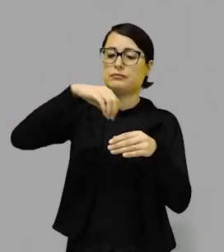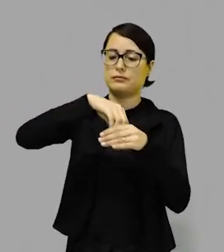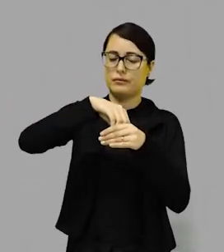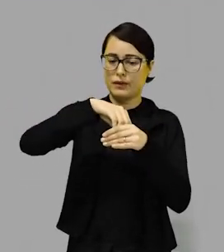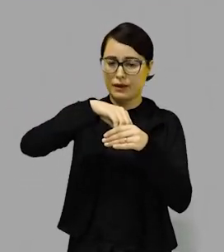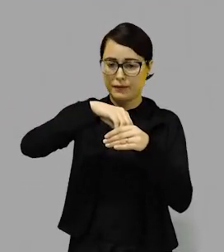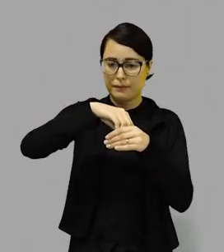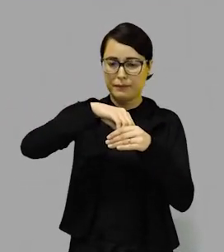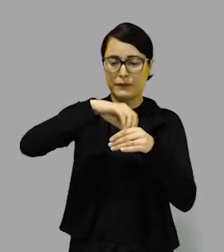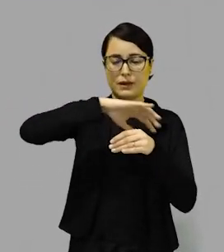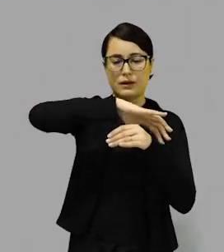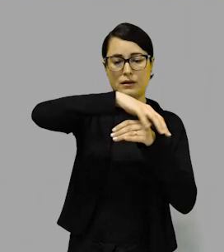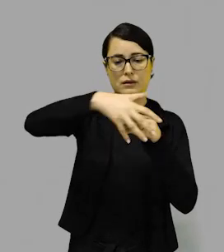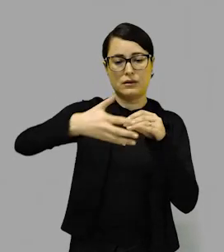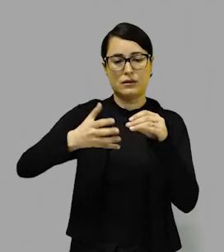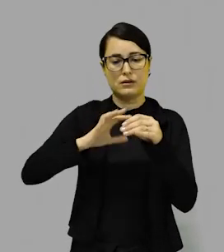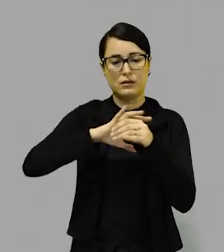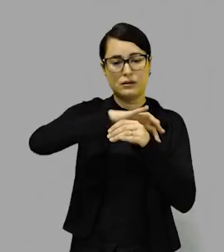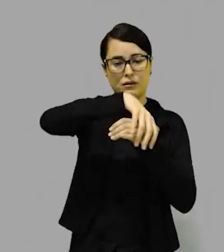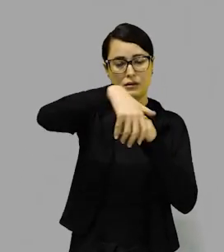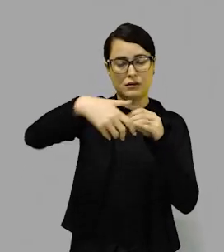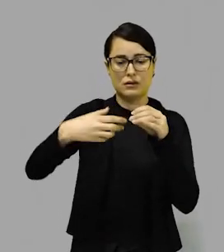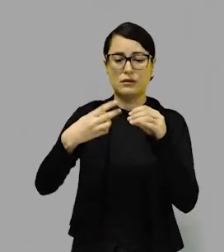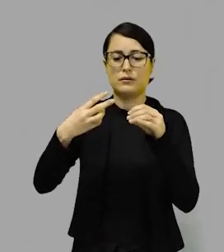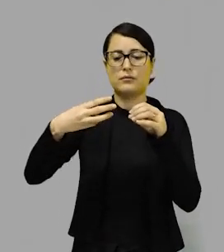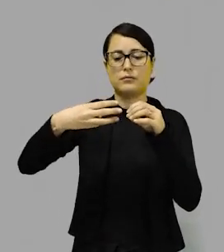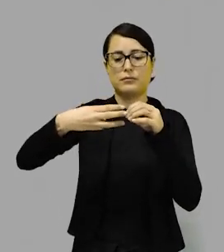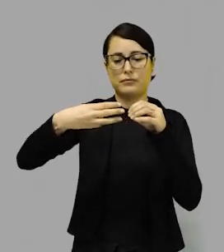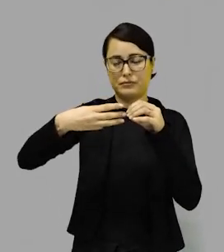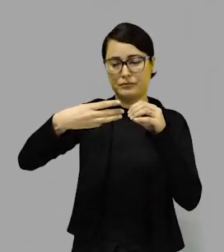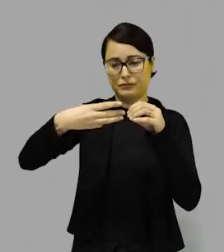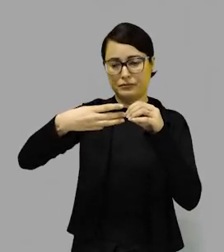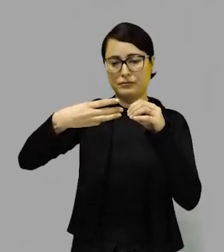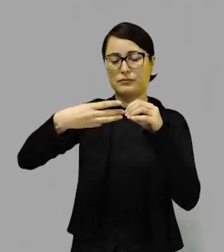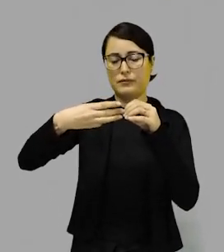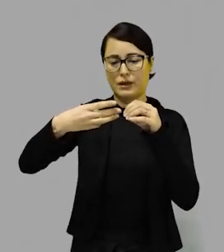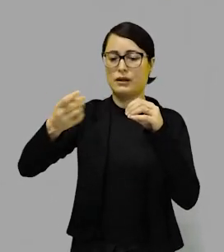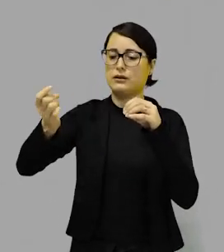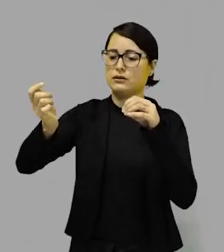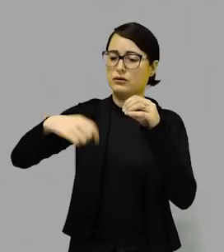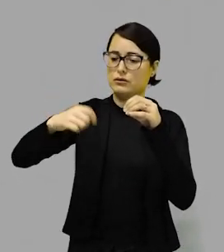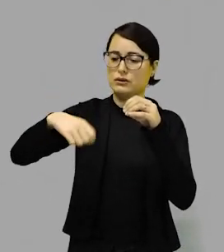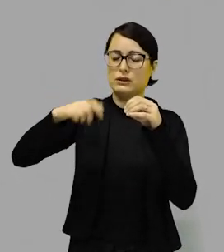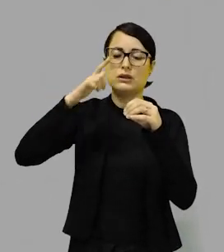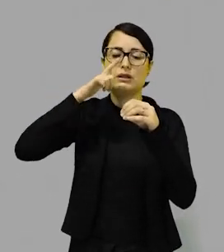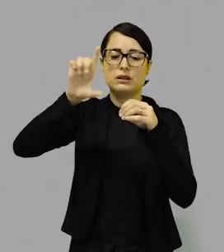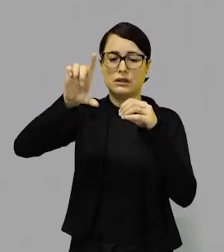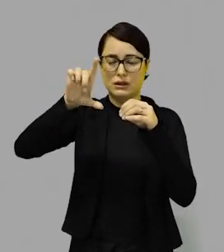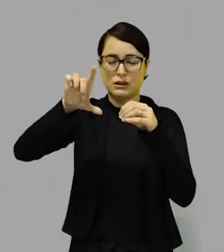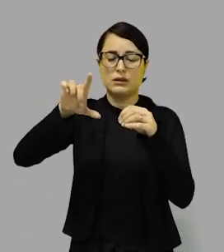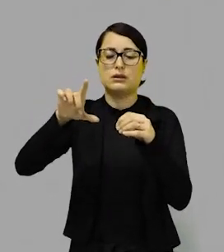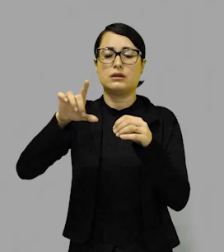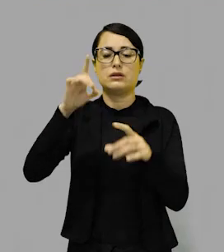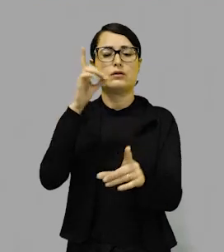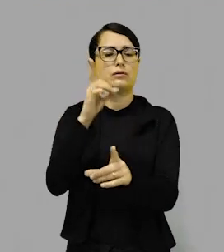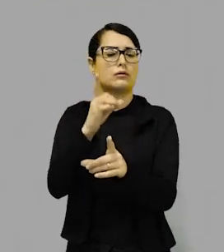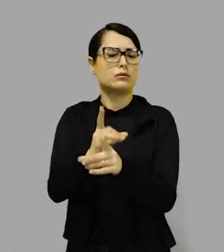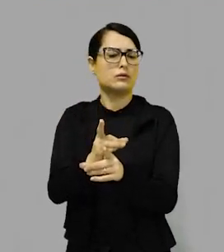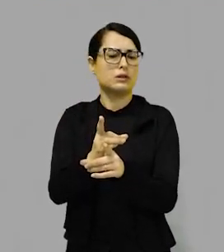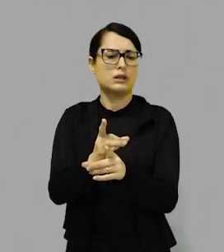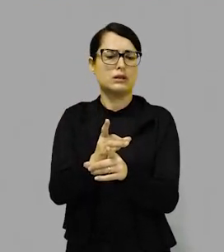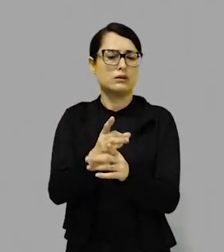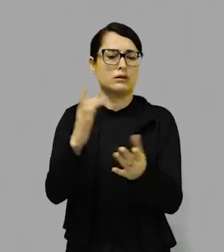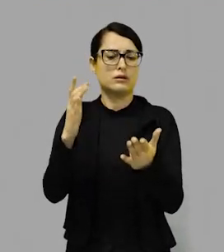membrana plasmática das células que eles infectam, né? Eles conseguem identificar só apenas